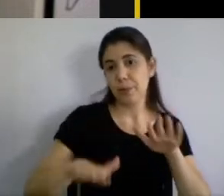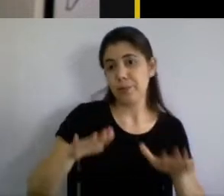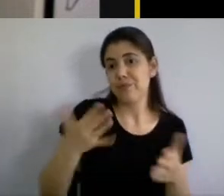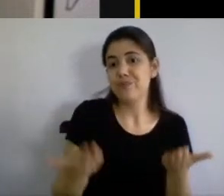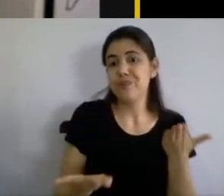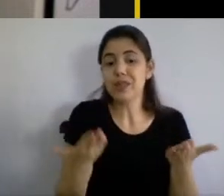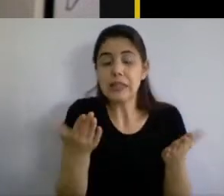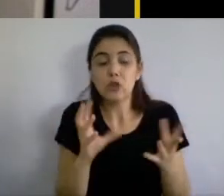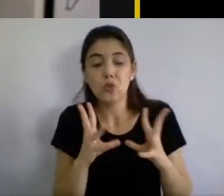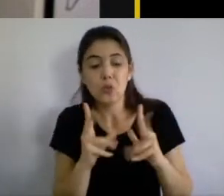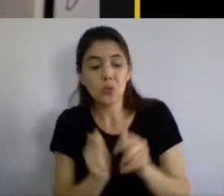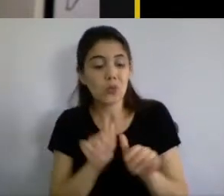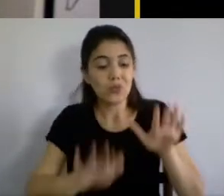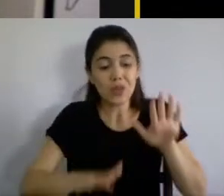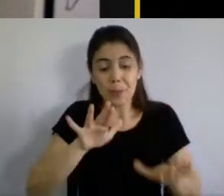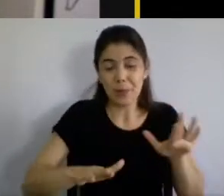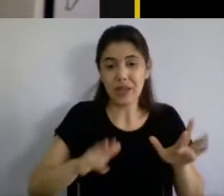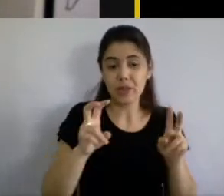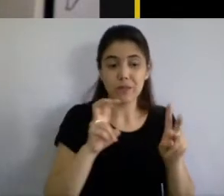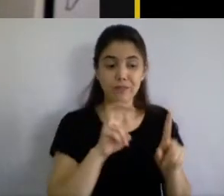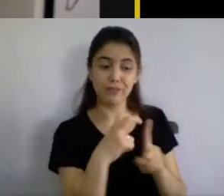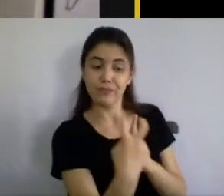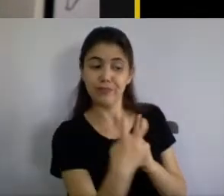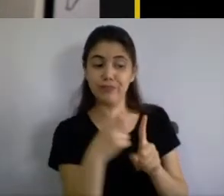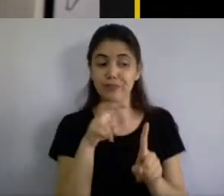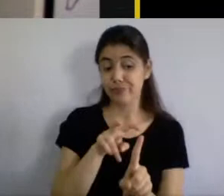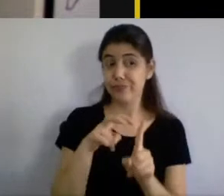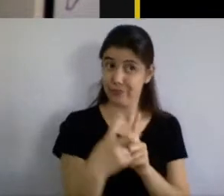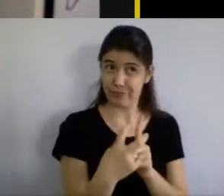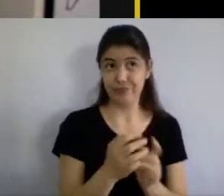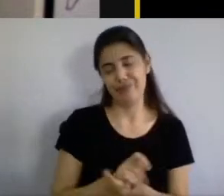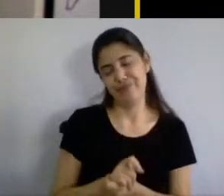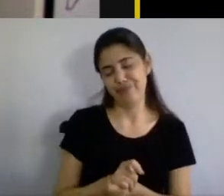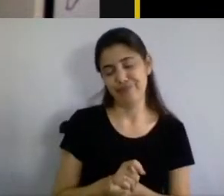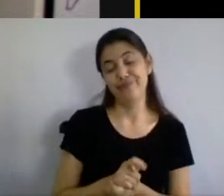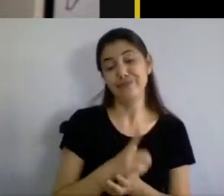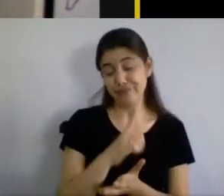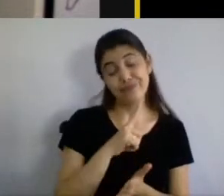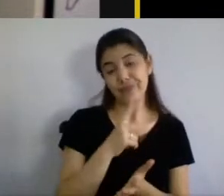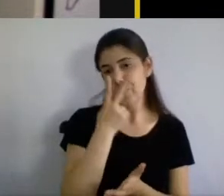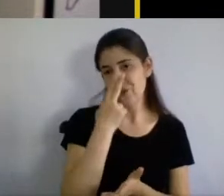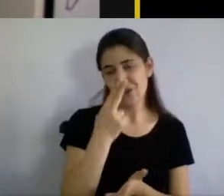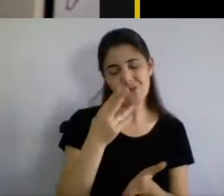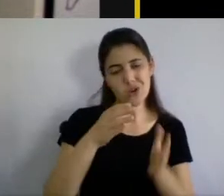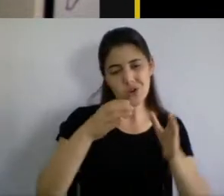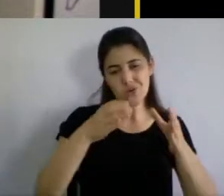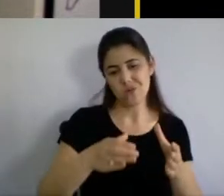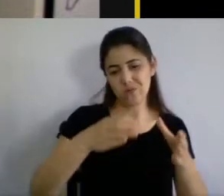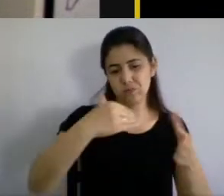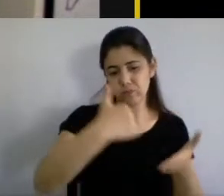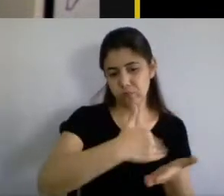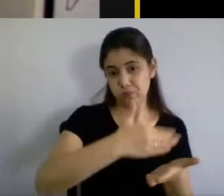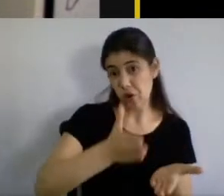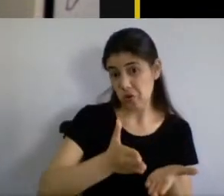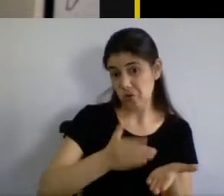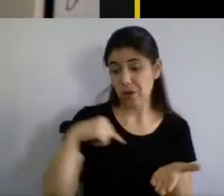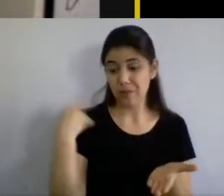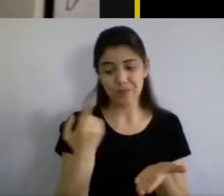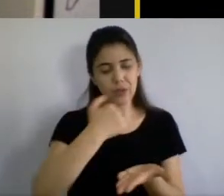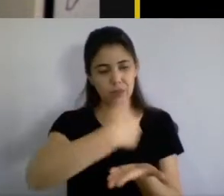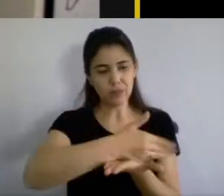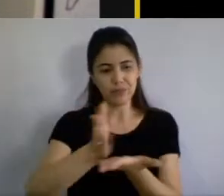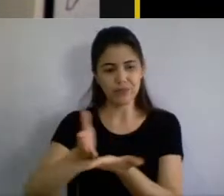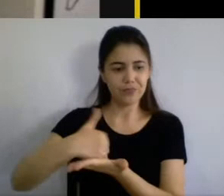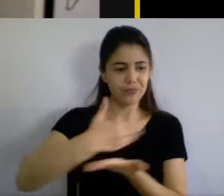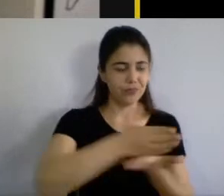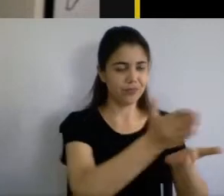não sei, mas o que importa é que tem um bolo para a gente dividir. E as leis estão aí para funcionar. Agora, nesse sentido,